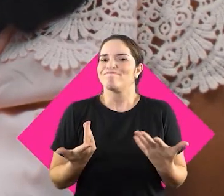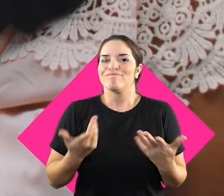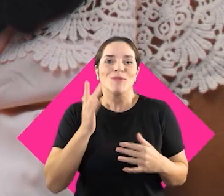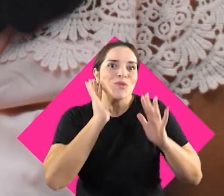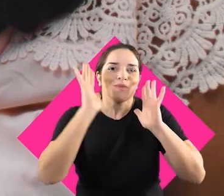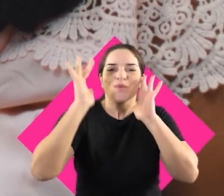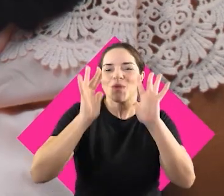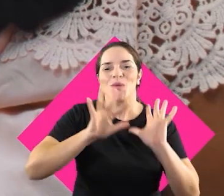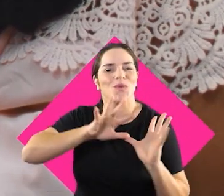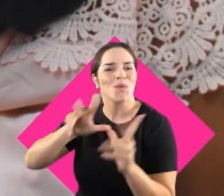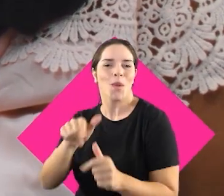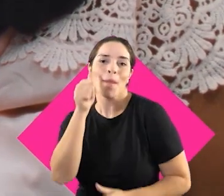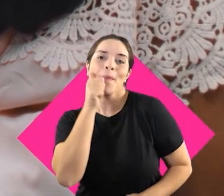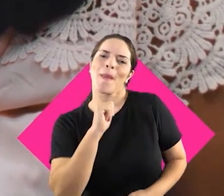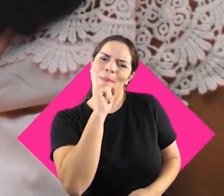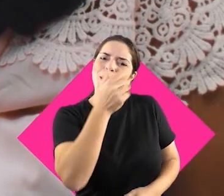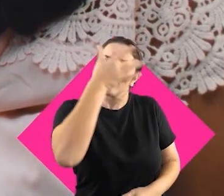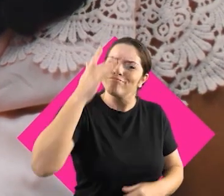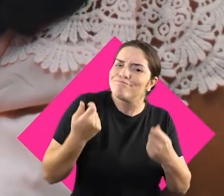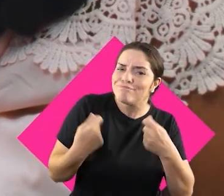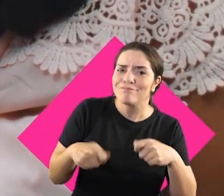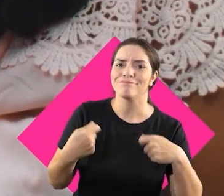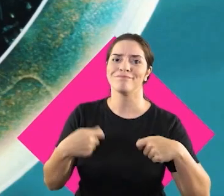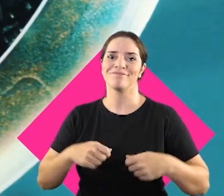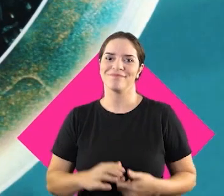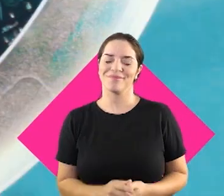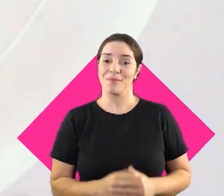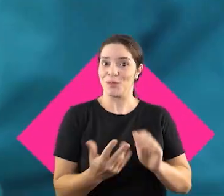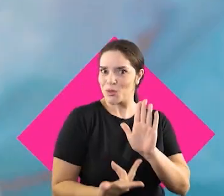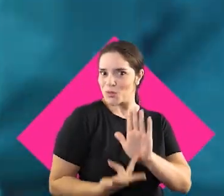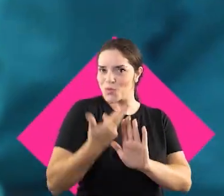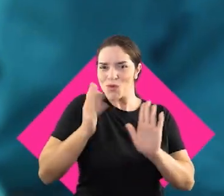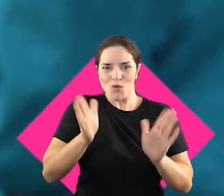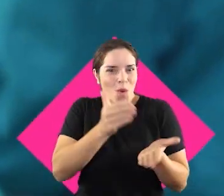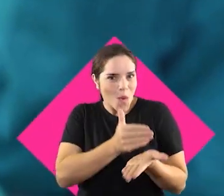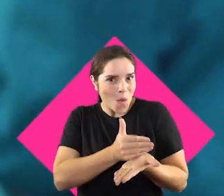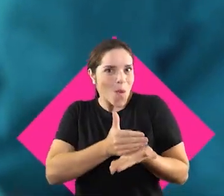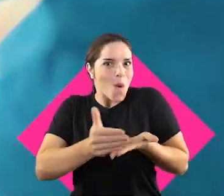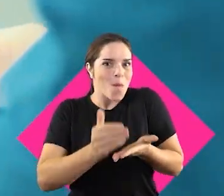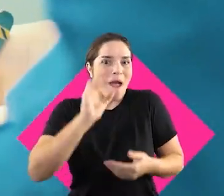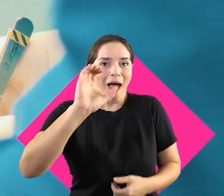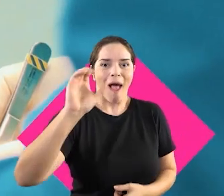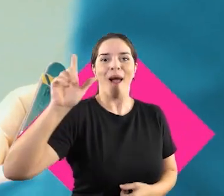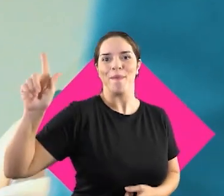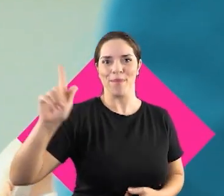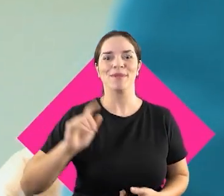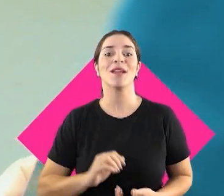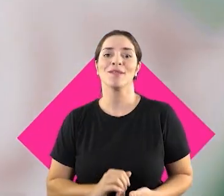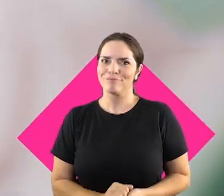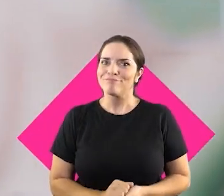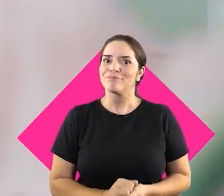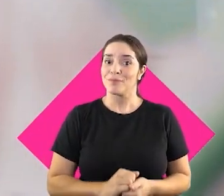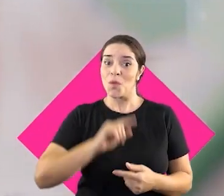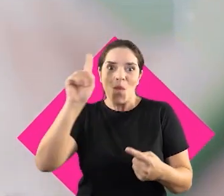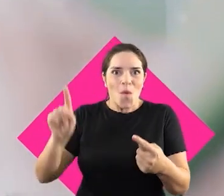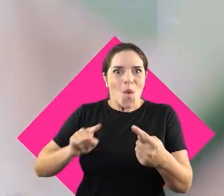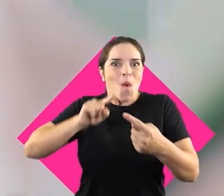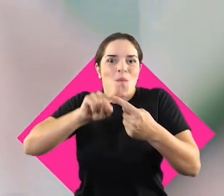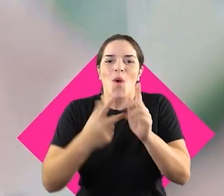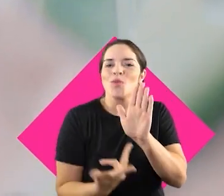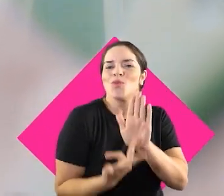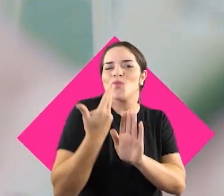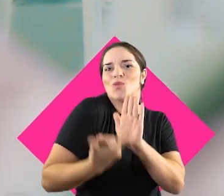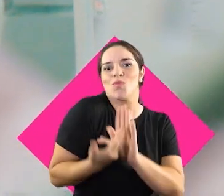um sonho de Todas as Mães e todas as pessoas que precisa a cirurgias já começaram no Hospital de Clínicas de Campinas e a meta